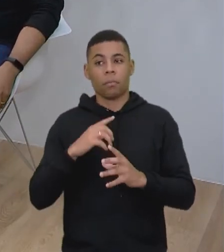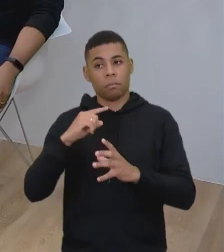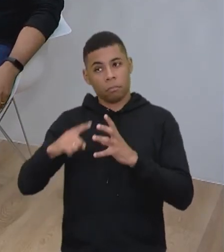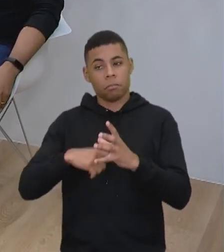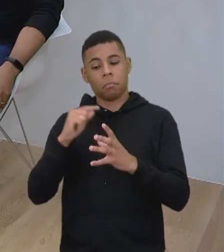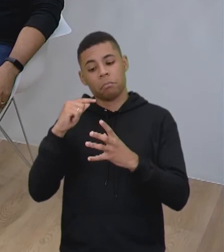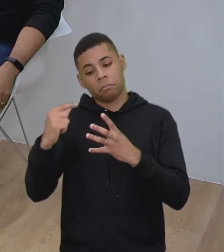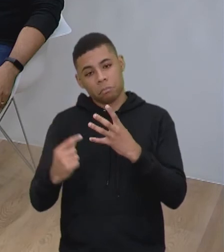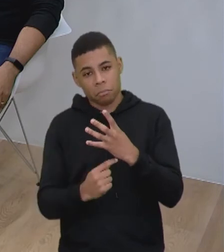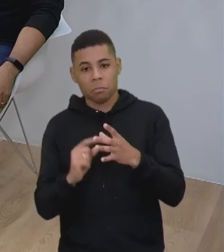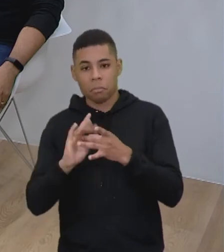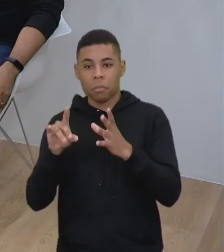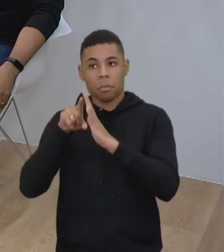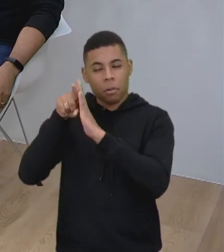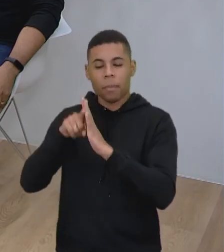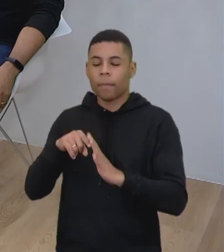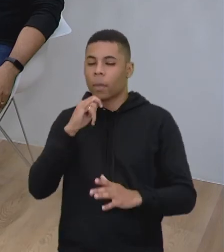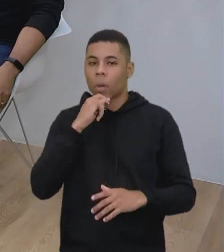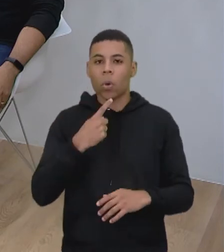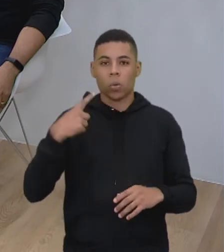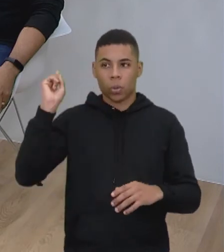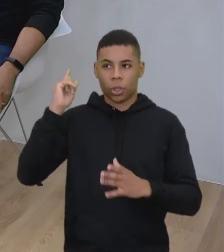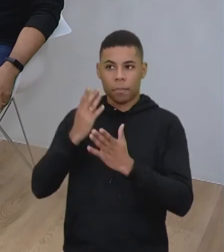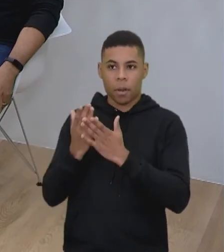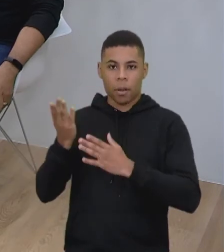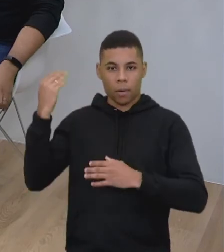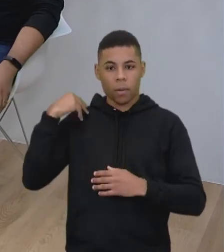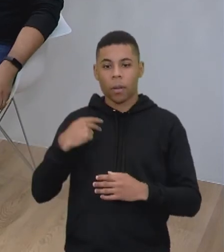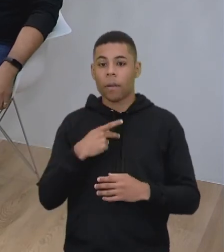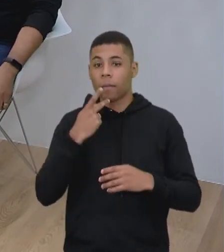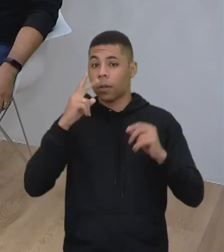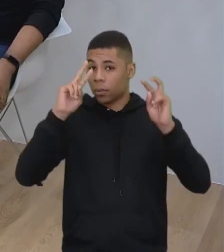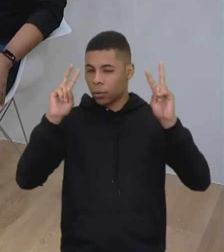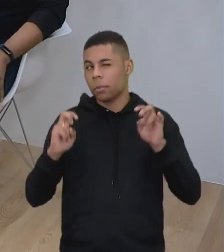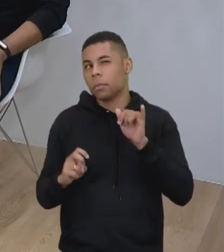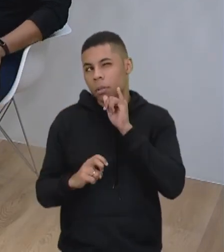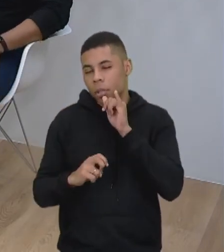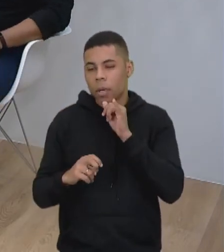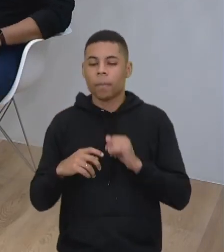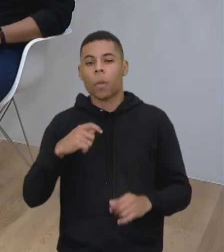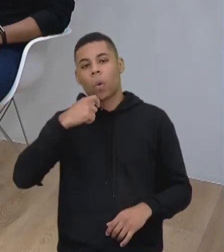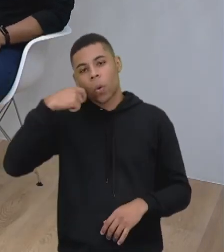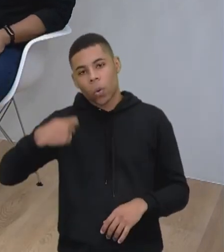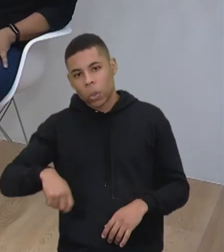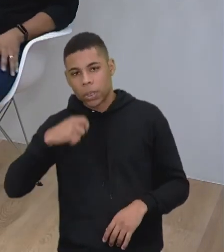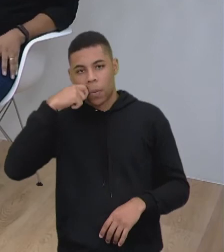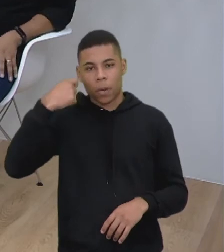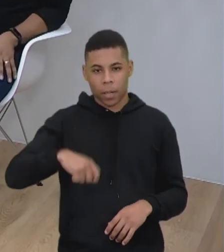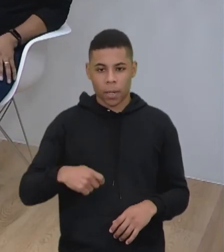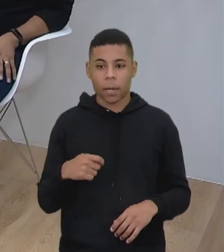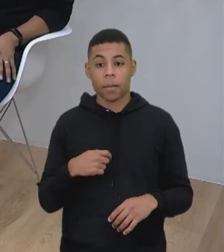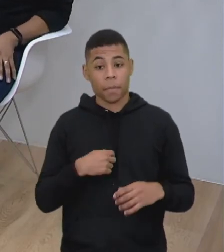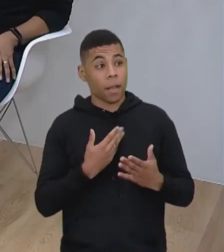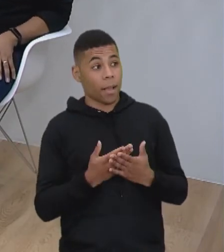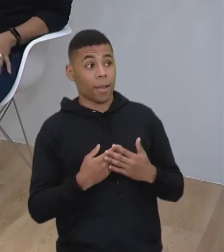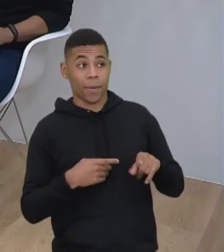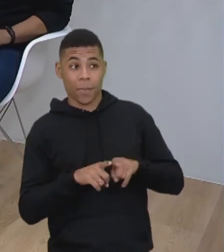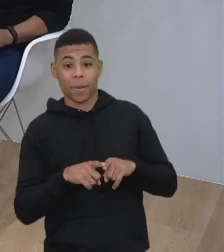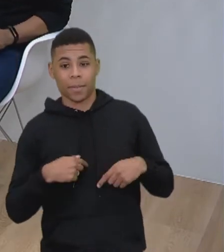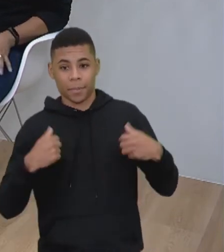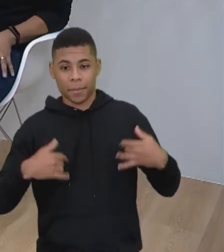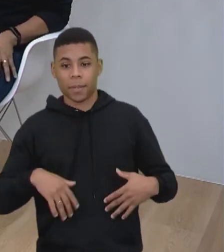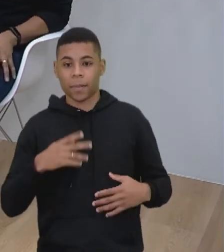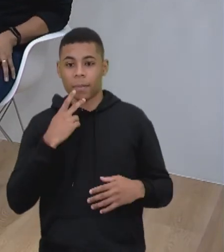sabe, pesquisar. Na última aula eu dei um exemplo sobre Rússia e Ucrânia, né? Pode pesquisar como as notícias chegam. A gente falou muito sobre isso na minha aula também, quando a gente fez